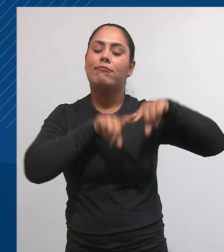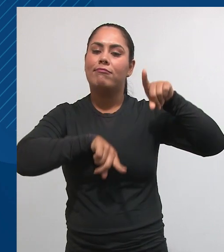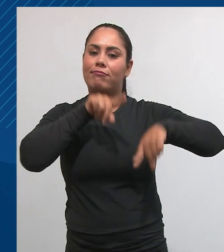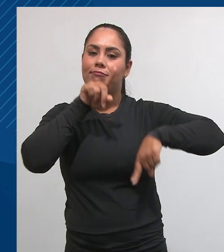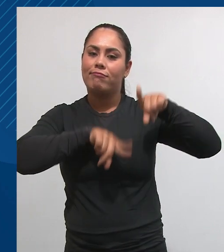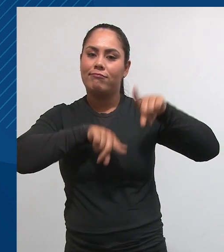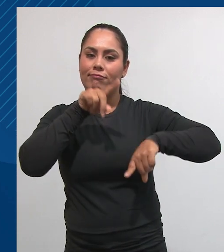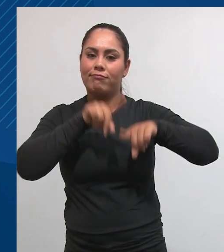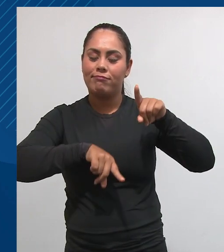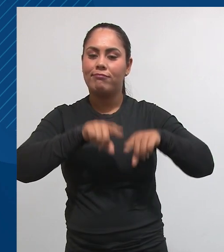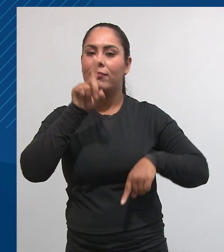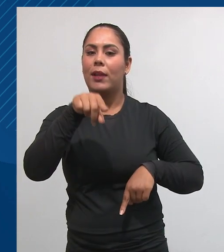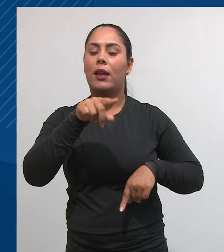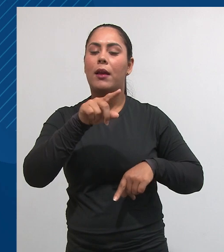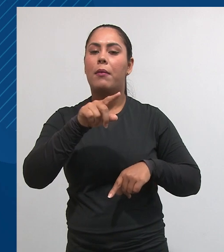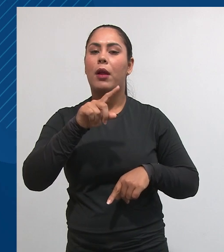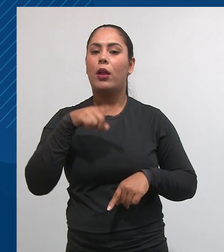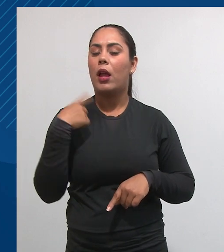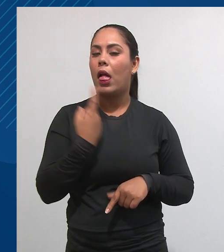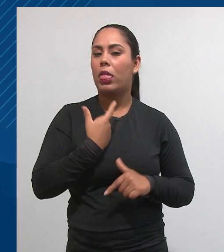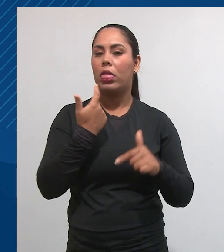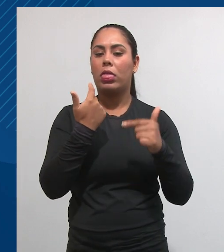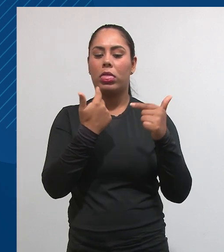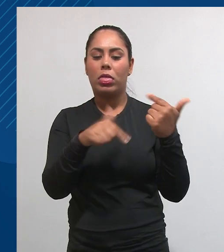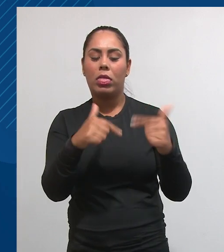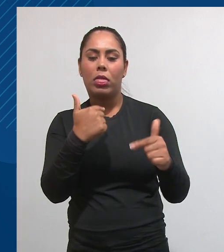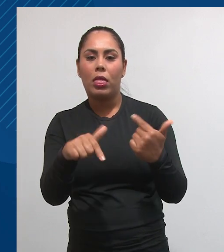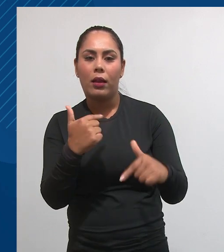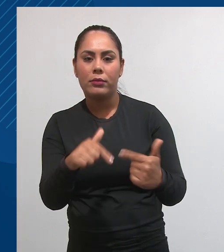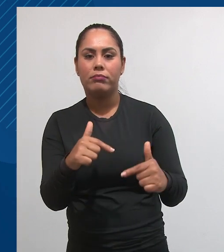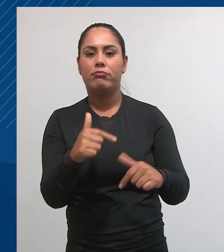instrumento, né, para trabalhar